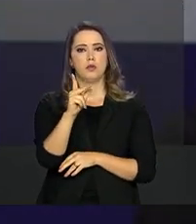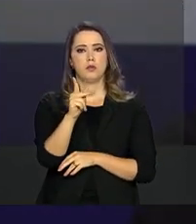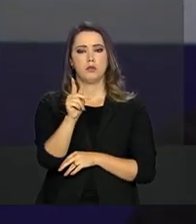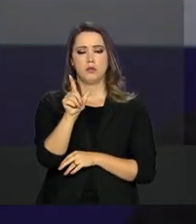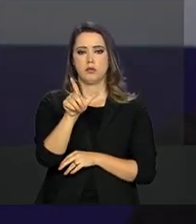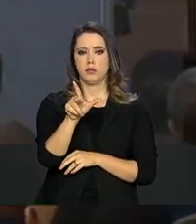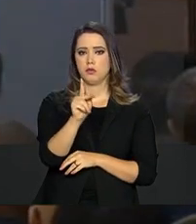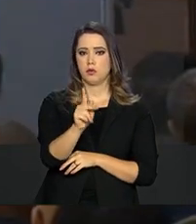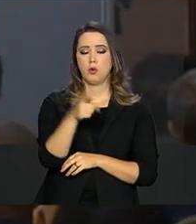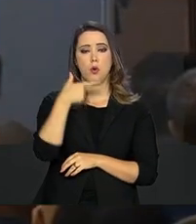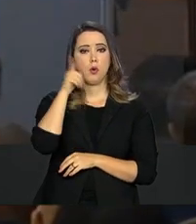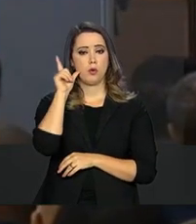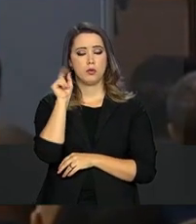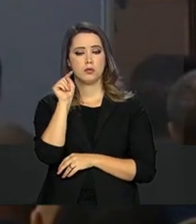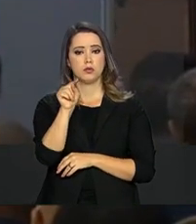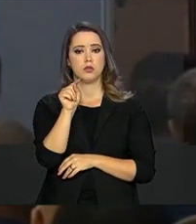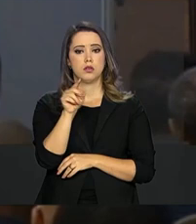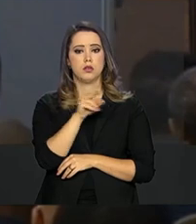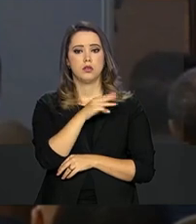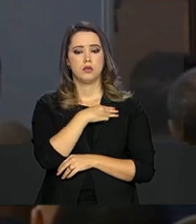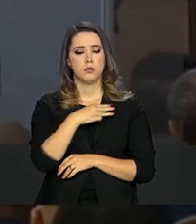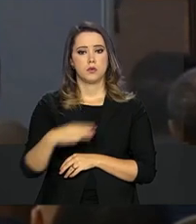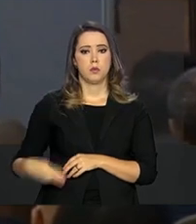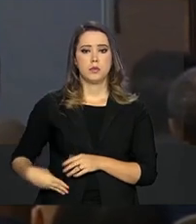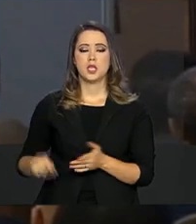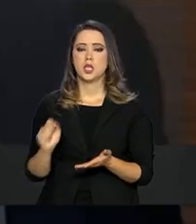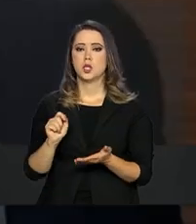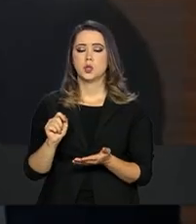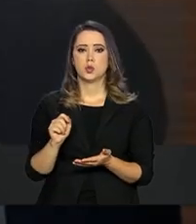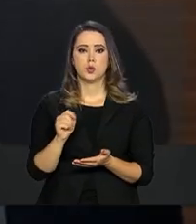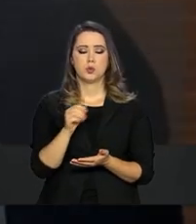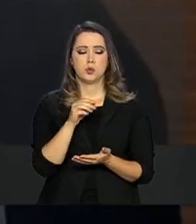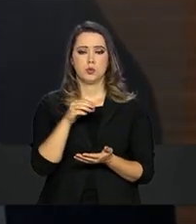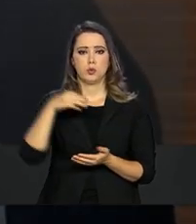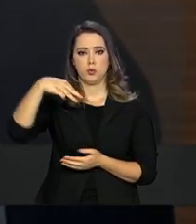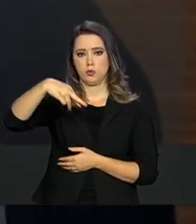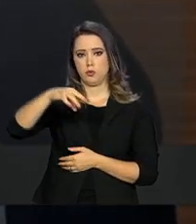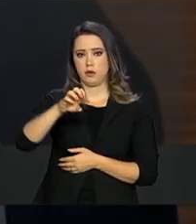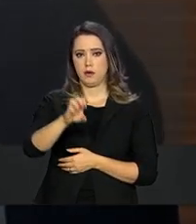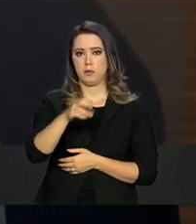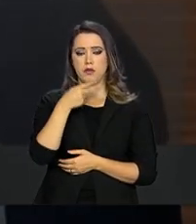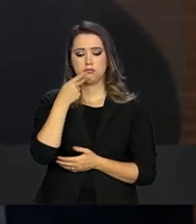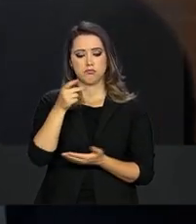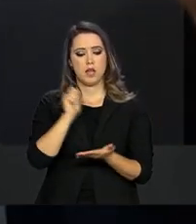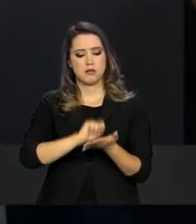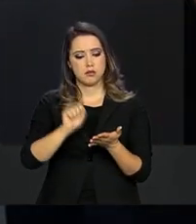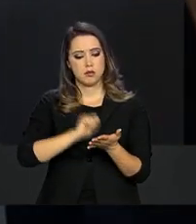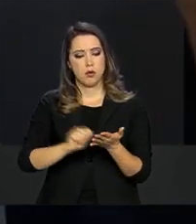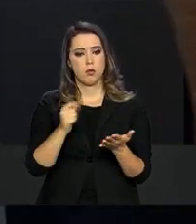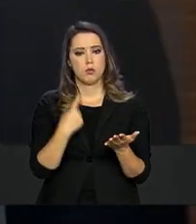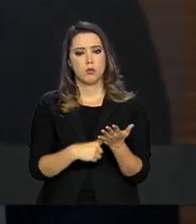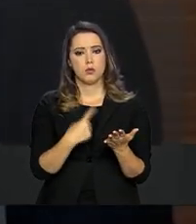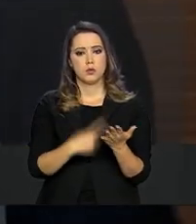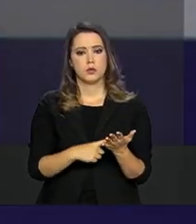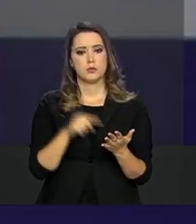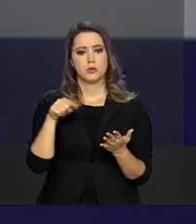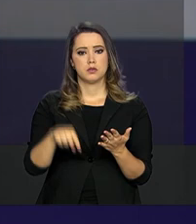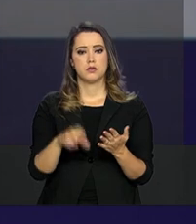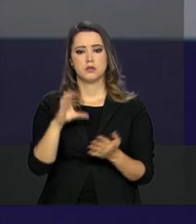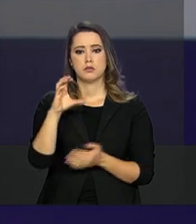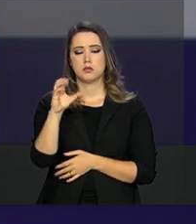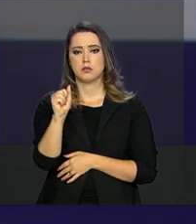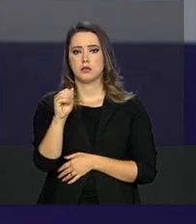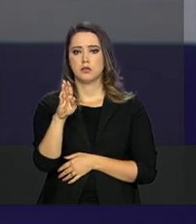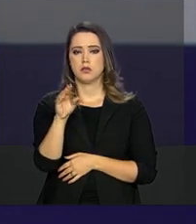exteriores do brasil luiz nunes assinou aqui um acordo para a questão da alimentação aqui a cabo verde brasil